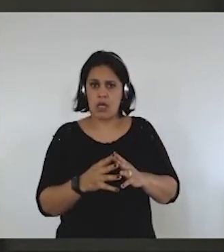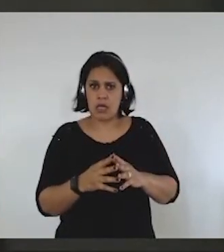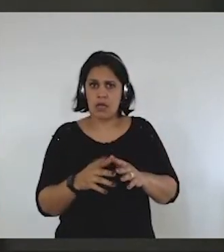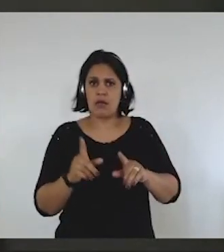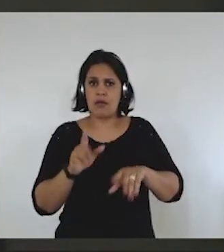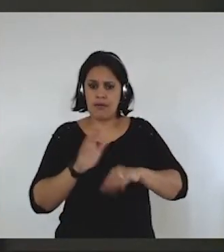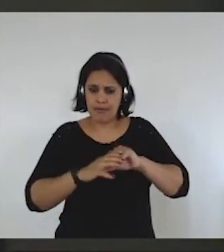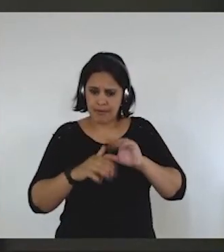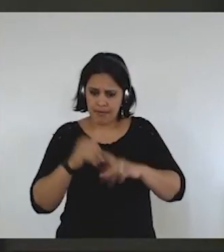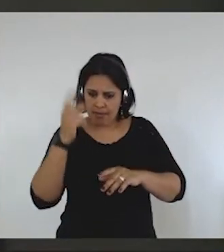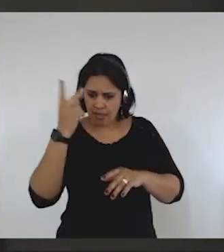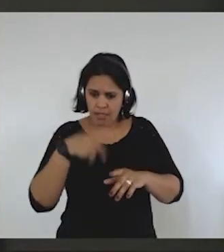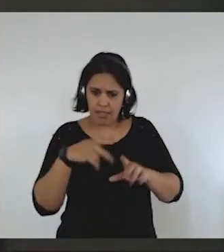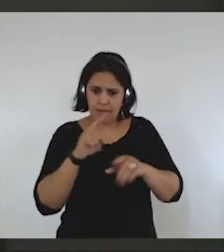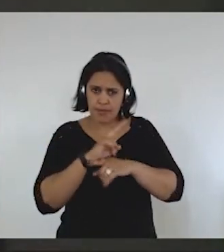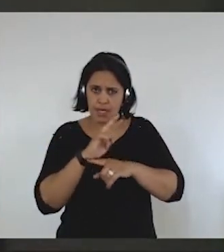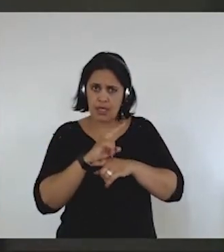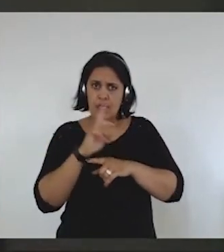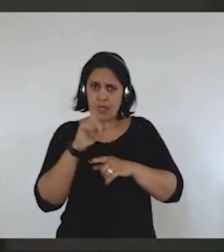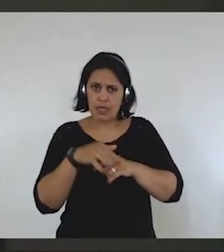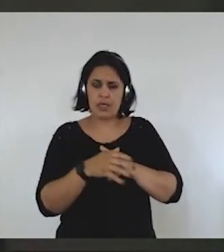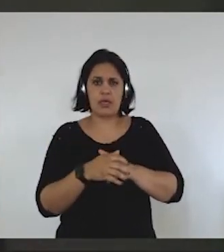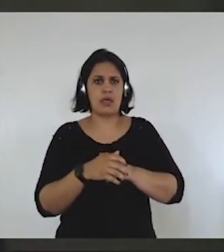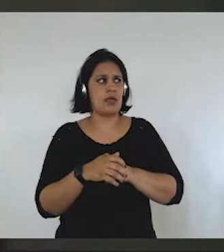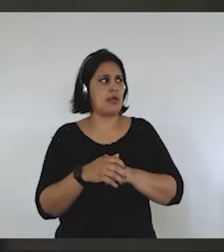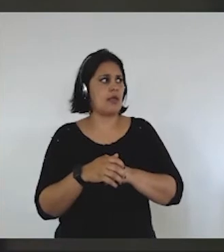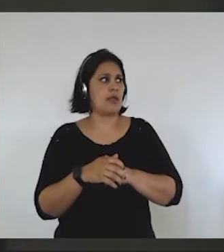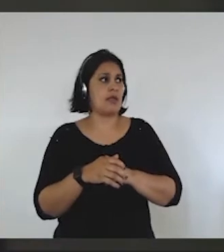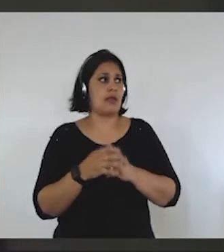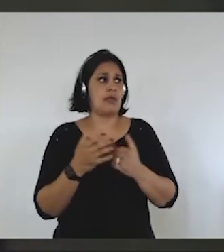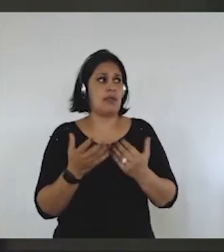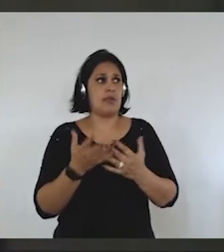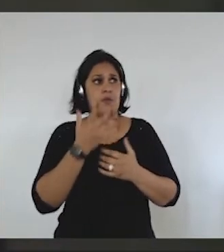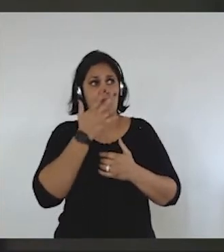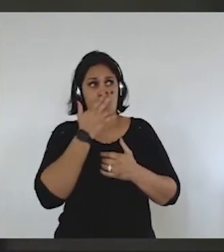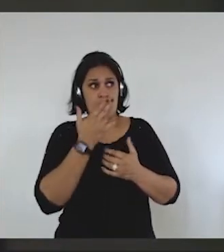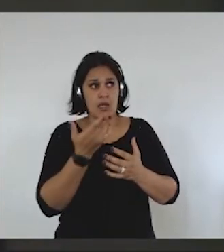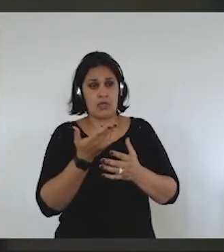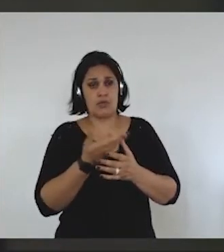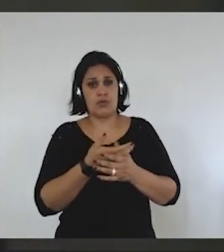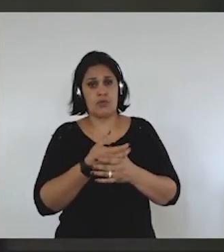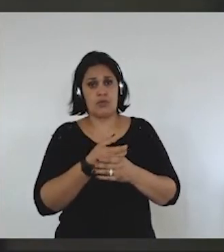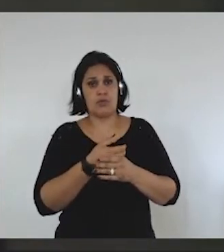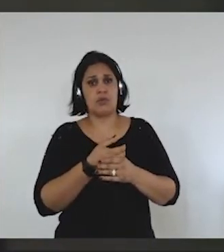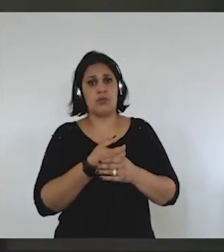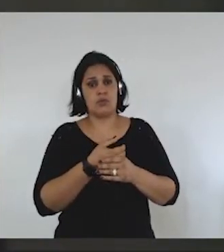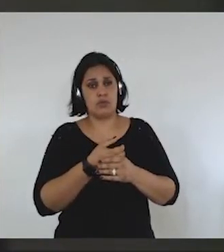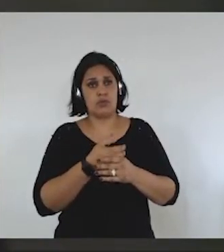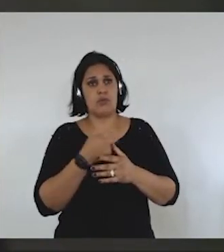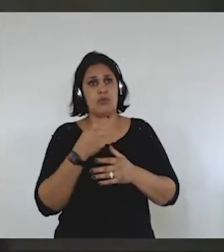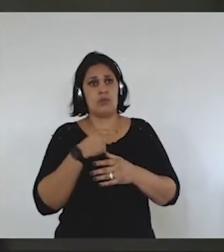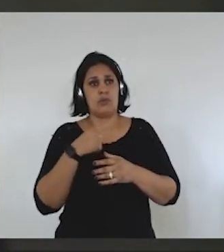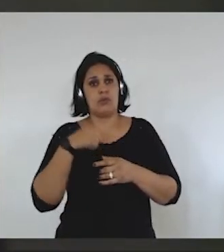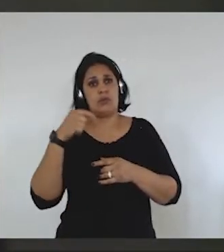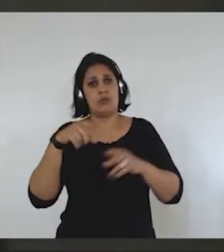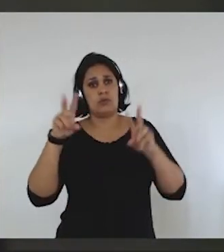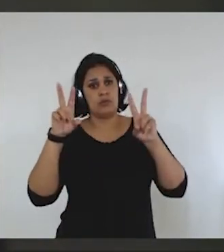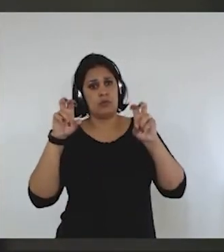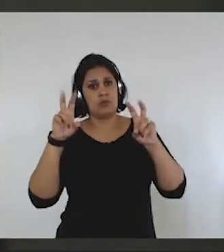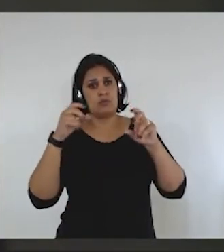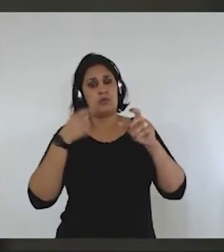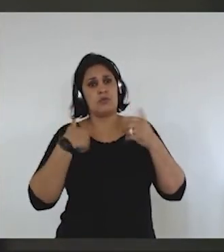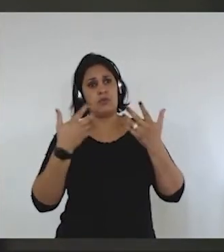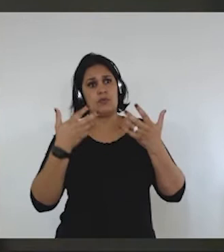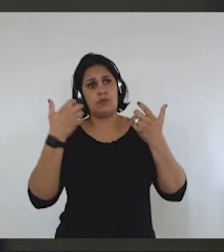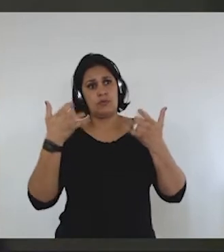Autopreservação e tão somente. Então, eu acho que essas são um pouco as reflexões que eu queria trazer. Como eu